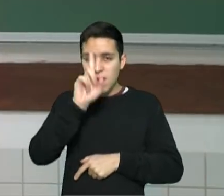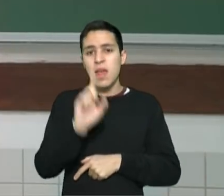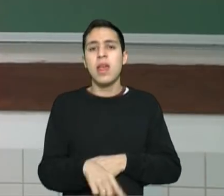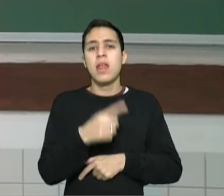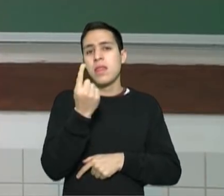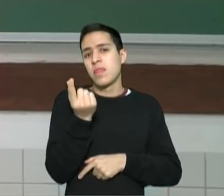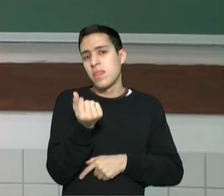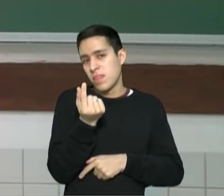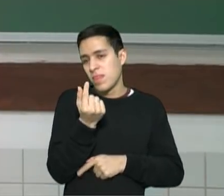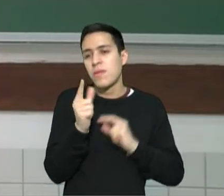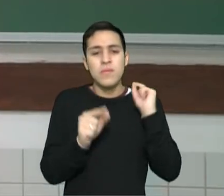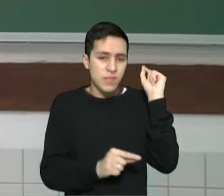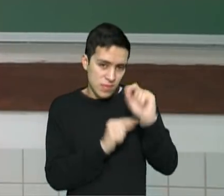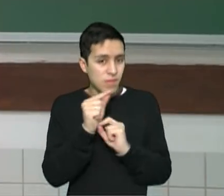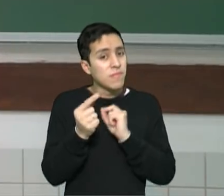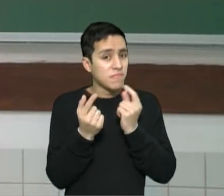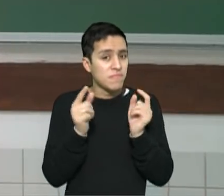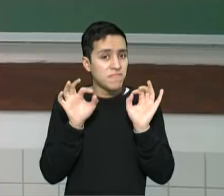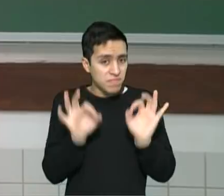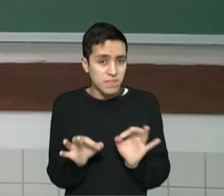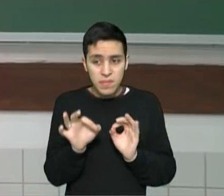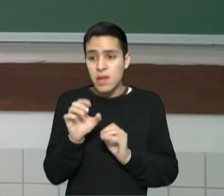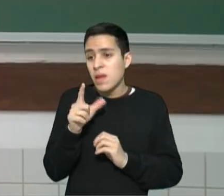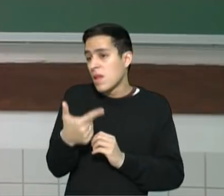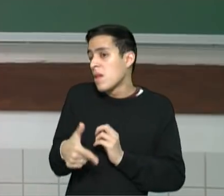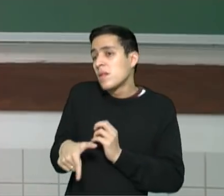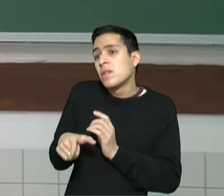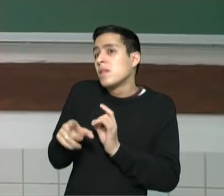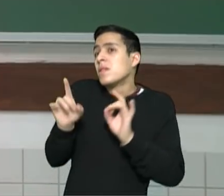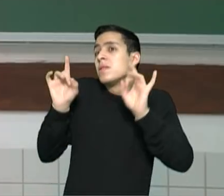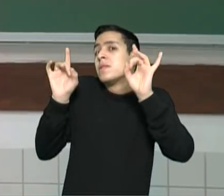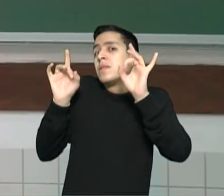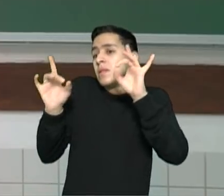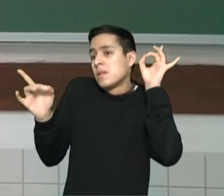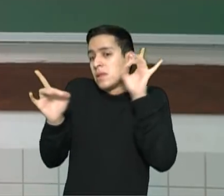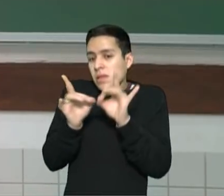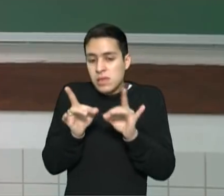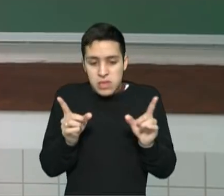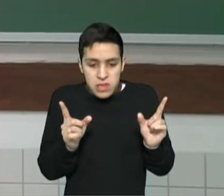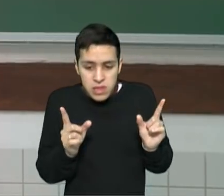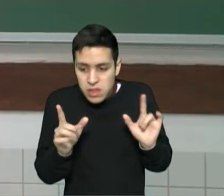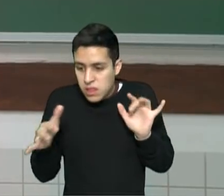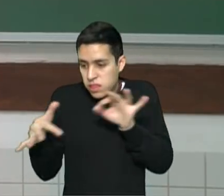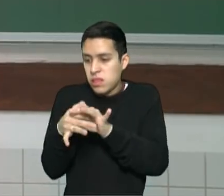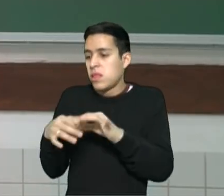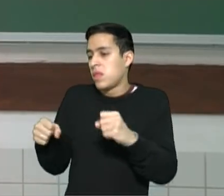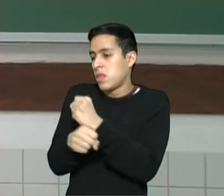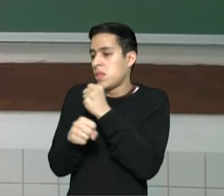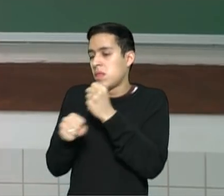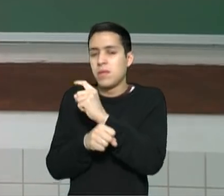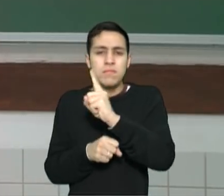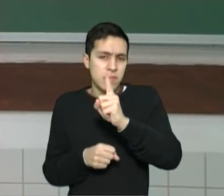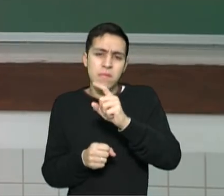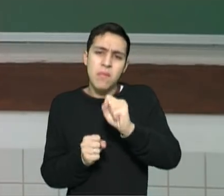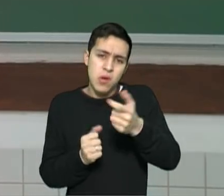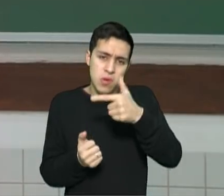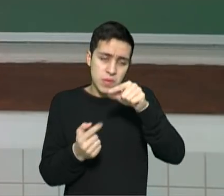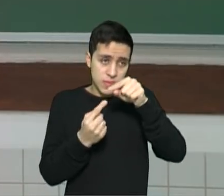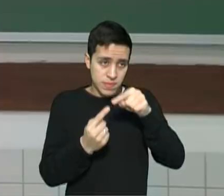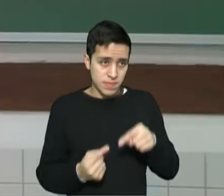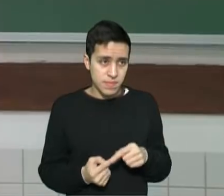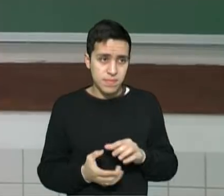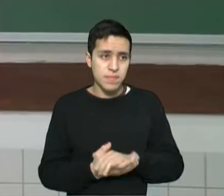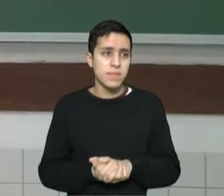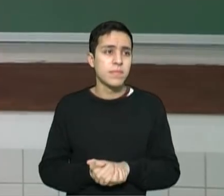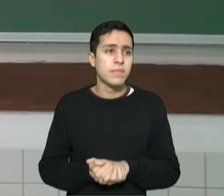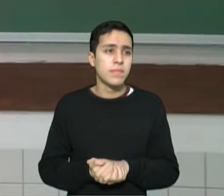dinheiro. Dinheiro no sentido literal, não existe especialmente o vínculo de reconstrução. Pode ser outros objetivos.